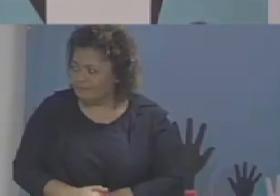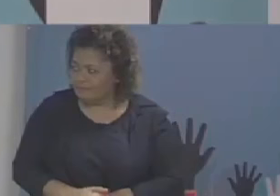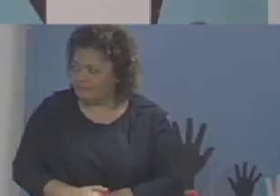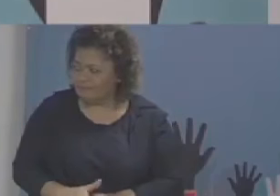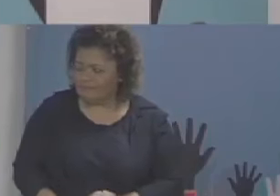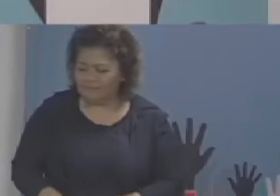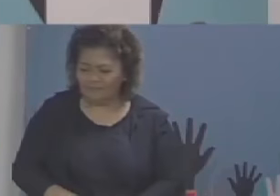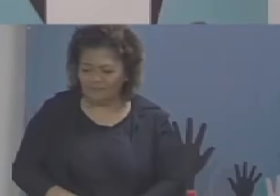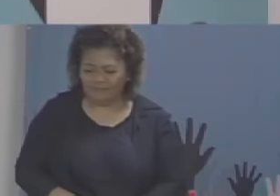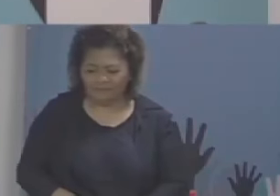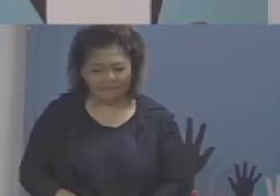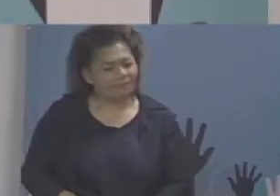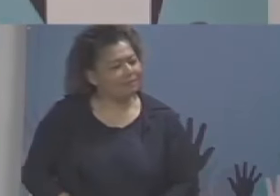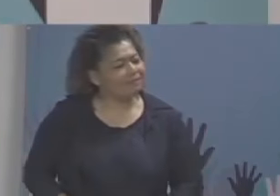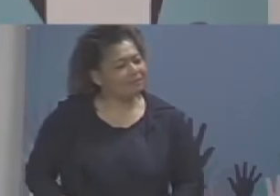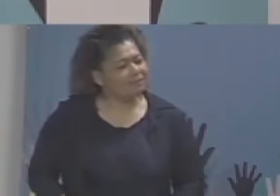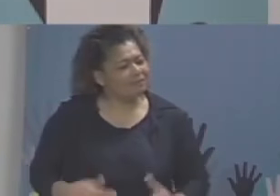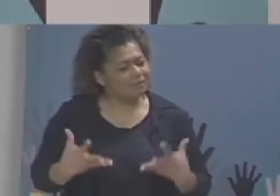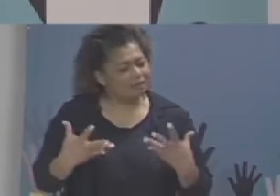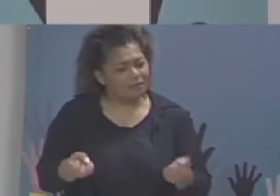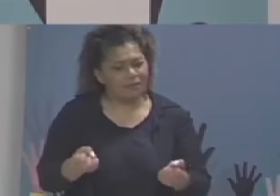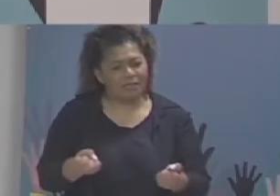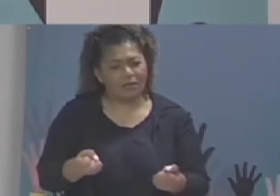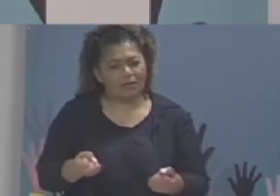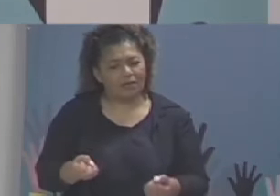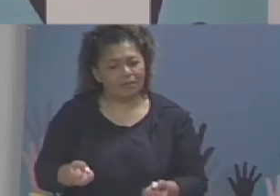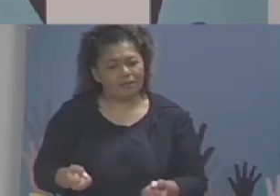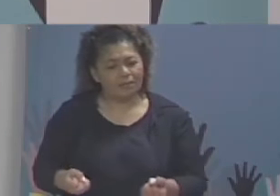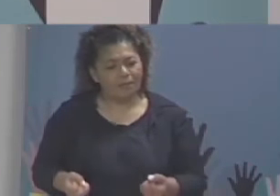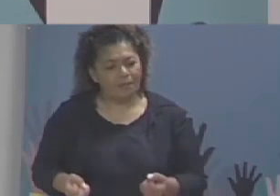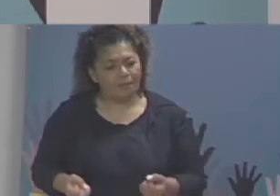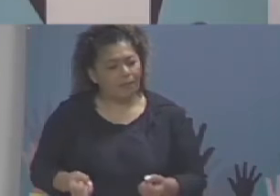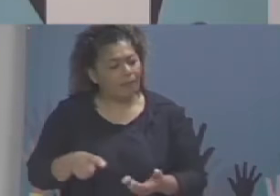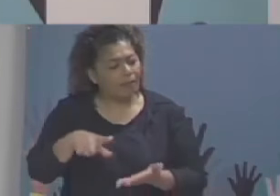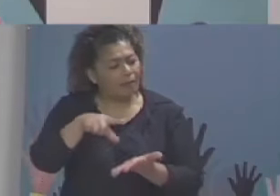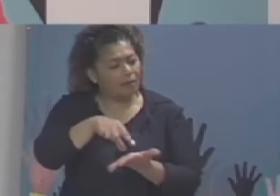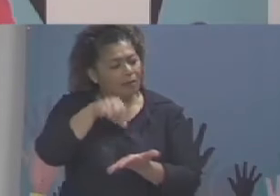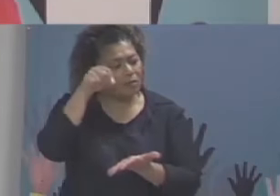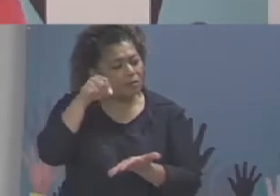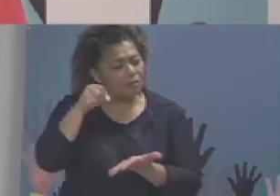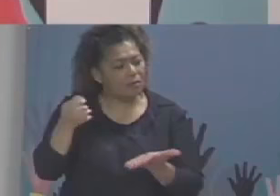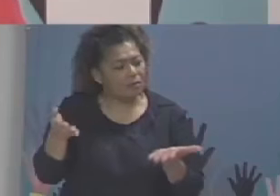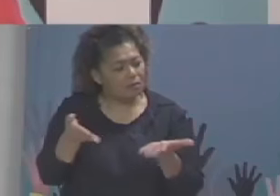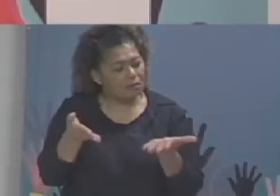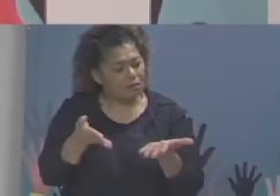Obrigado. Vamos agora para o segundo eixo. Sorteio, por favor.